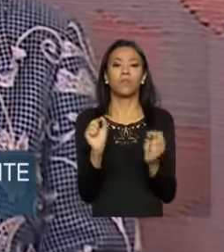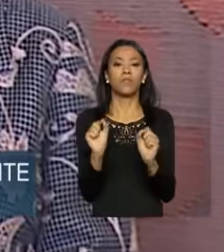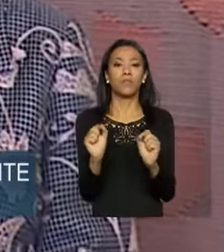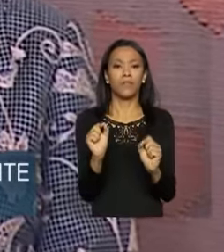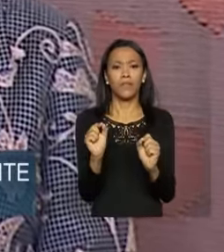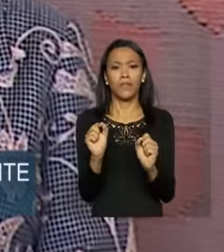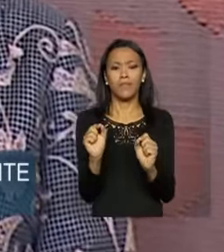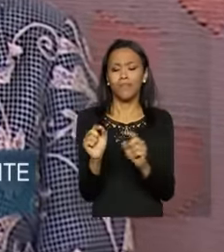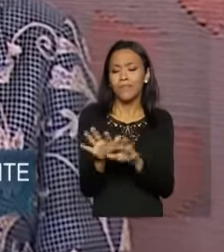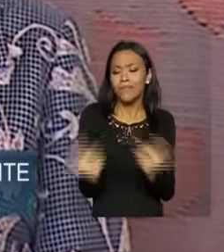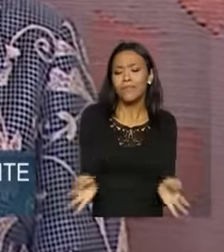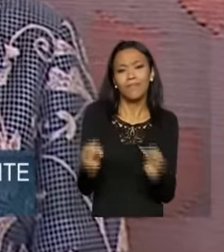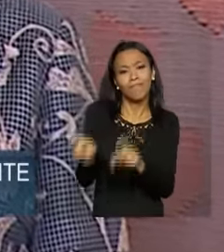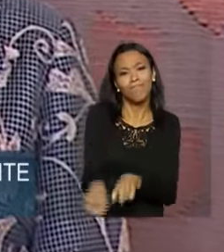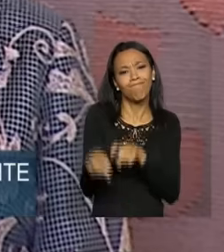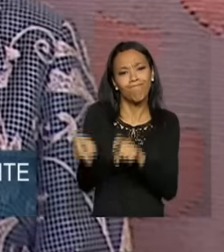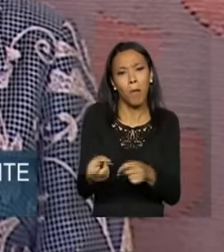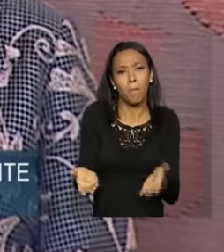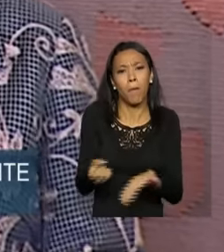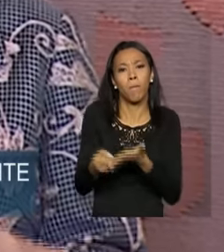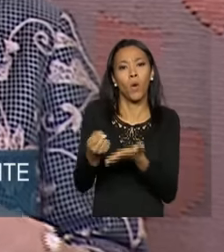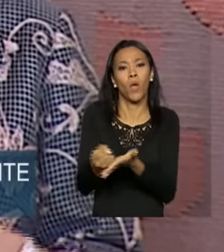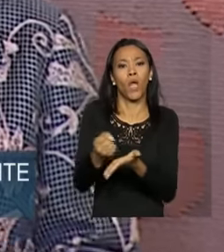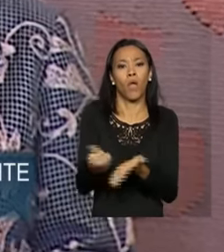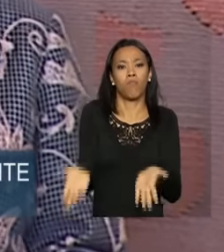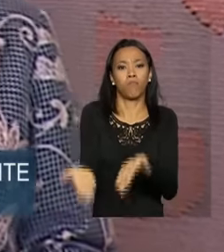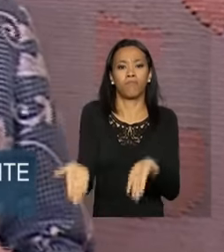das pequenas agriculturas e a sua